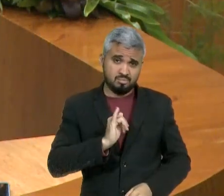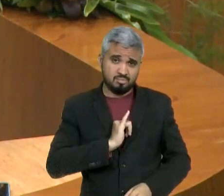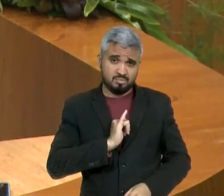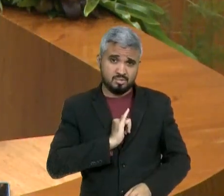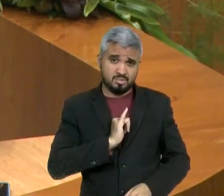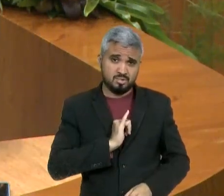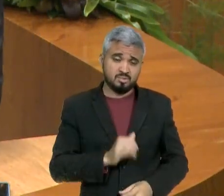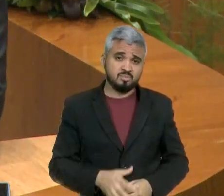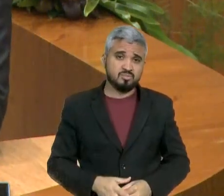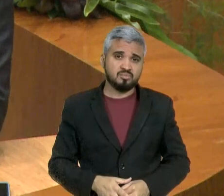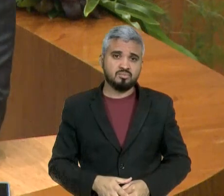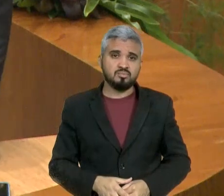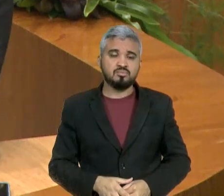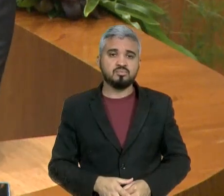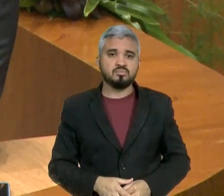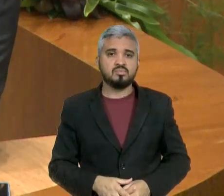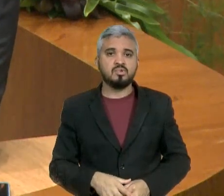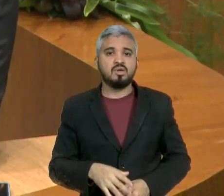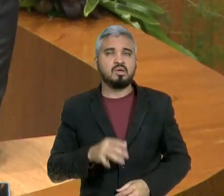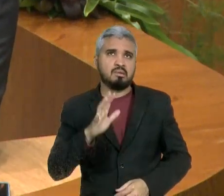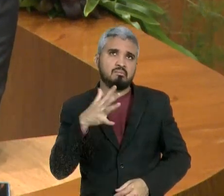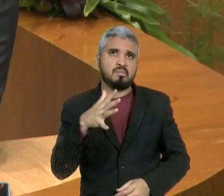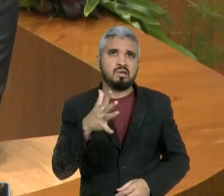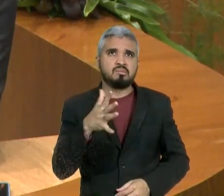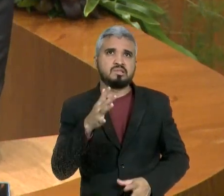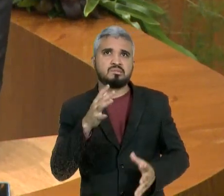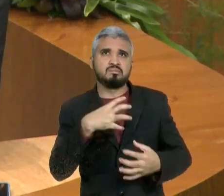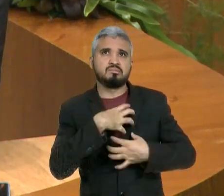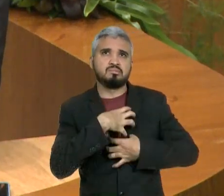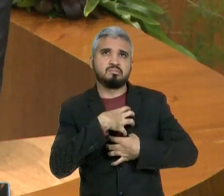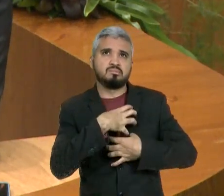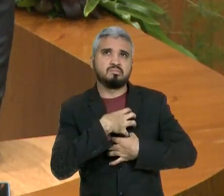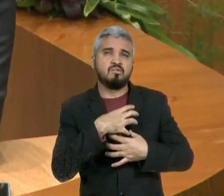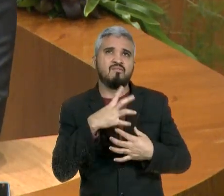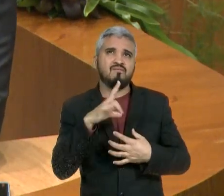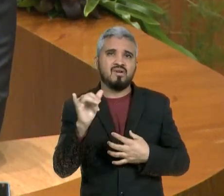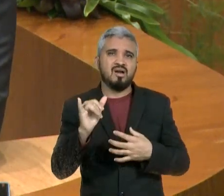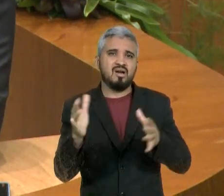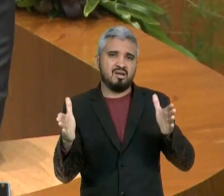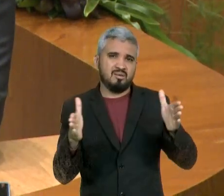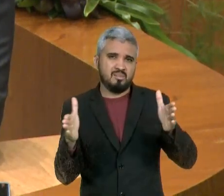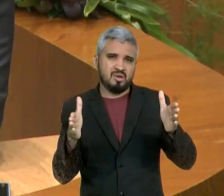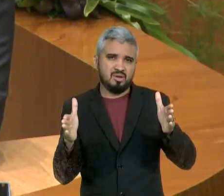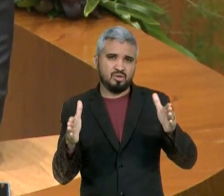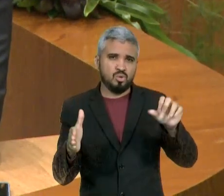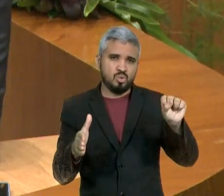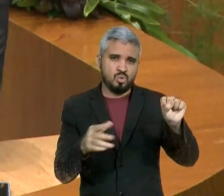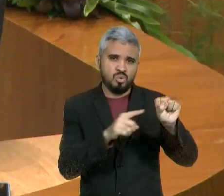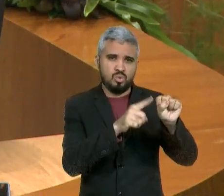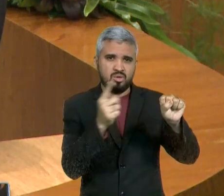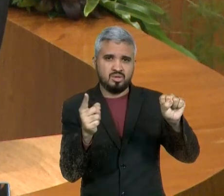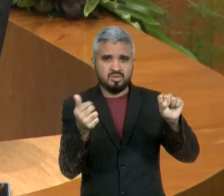com números expressivos. A previsão é que gere, durante esse período, de 8 a 16 de